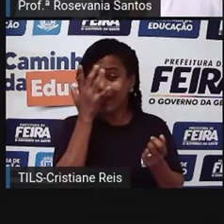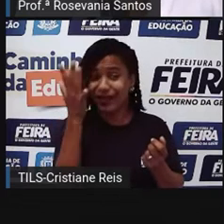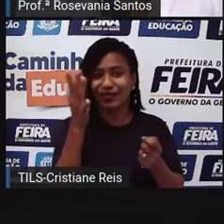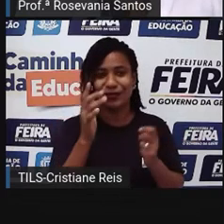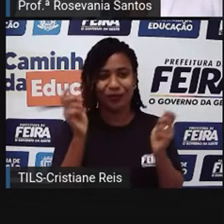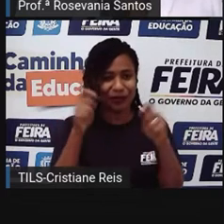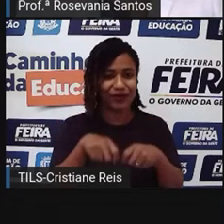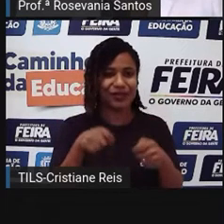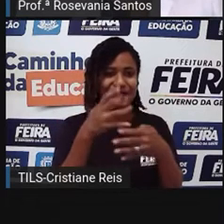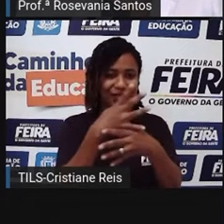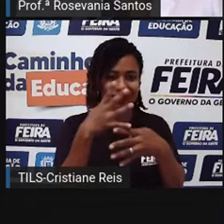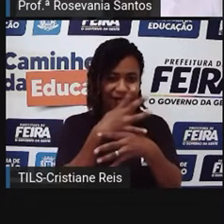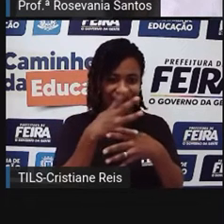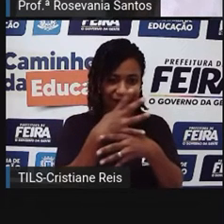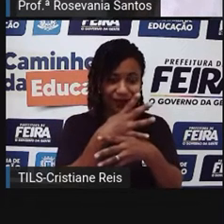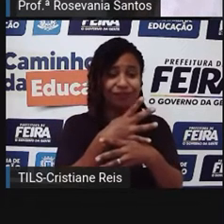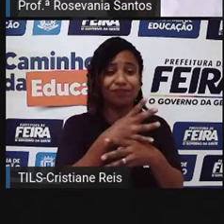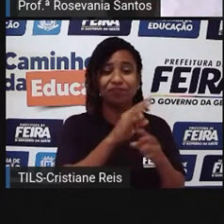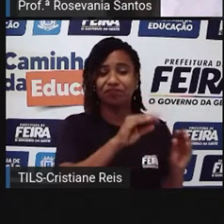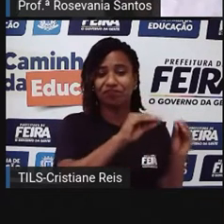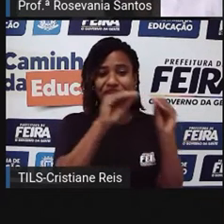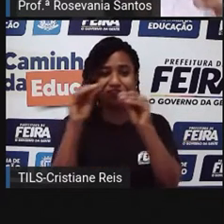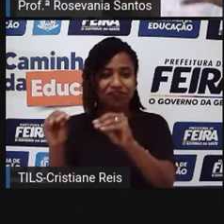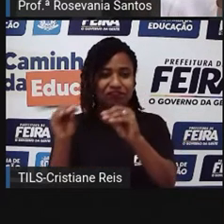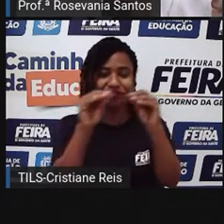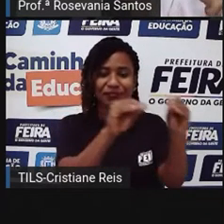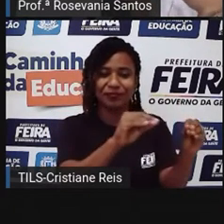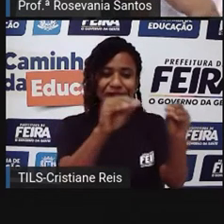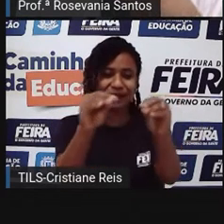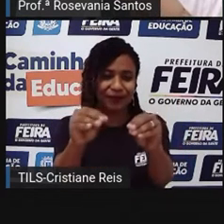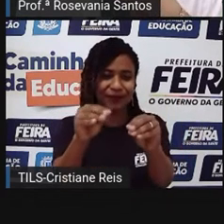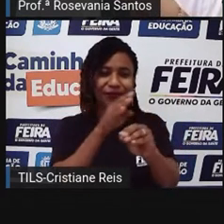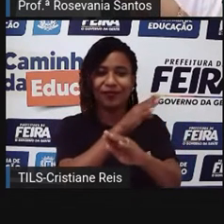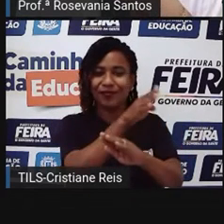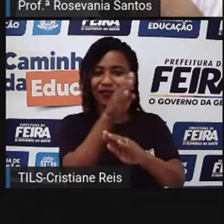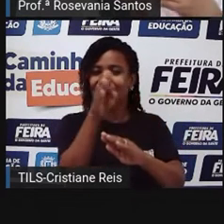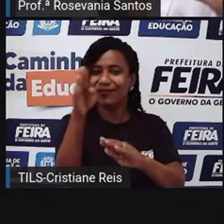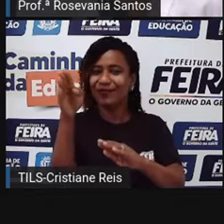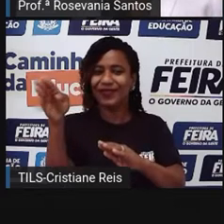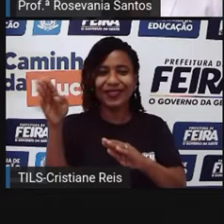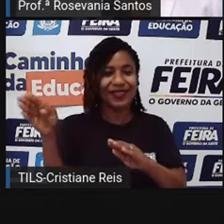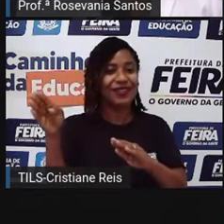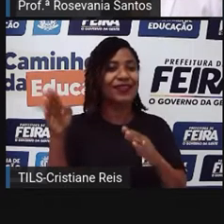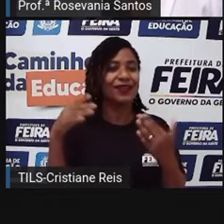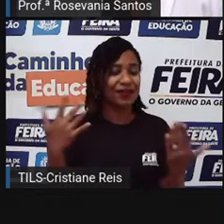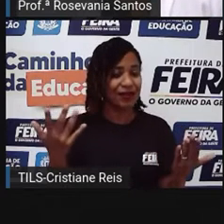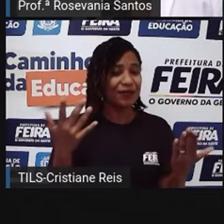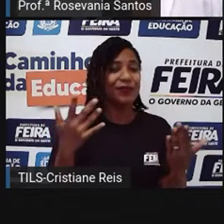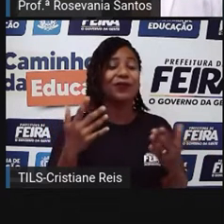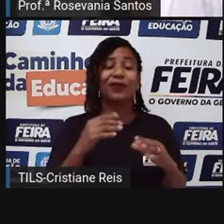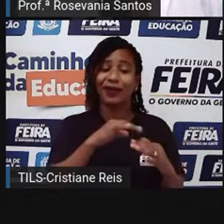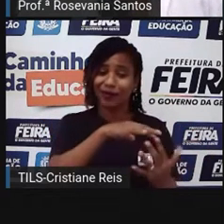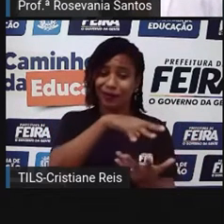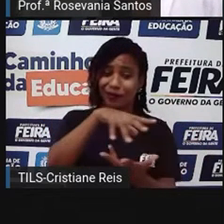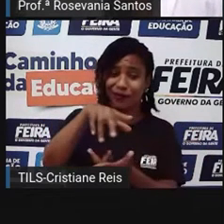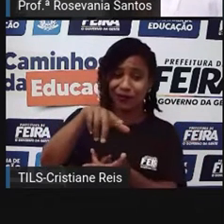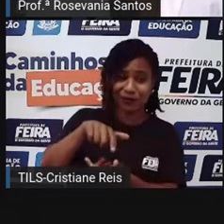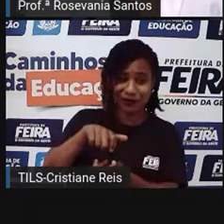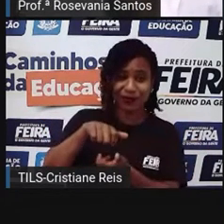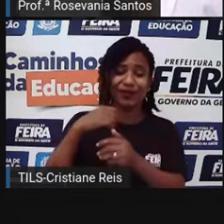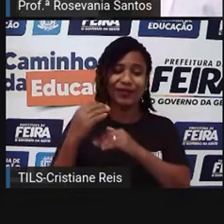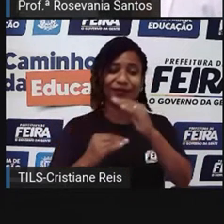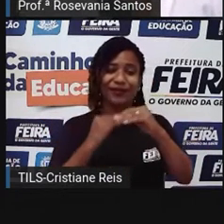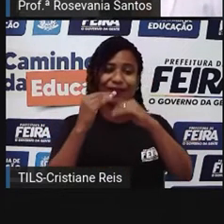é muito facilitado, porque teve um desenvolvimento, embora dizer assim, bastante